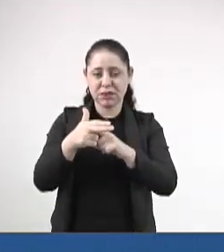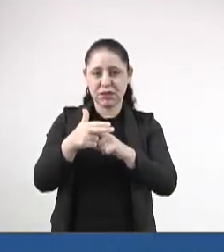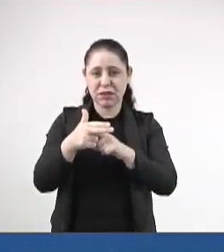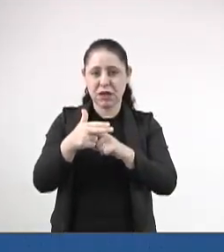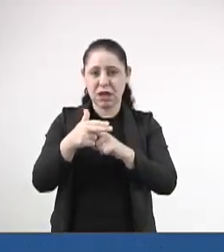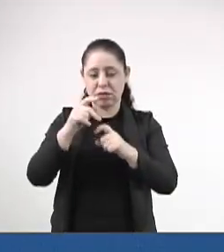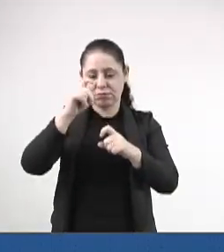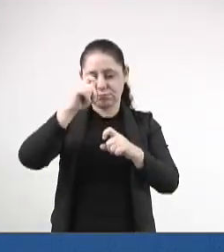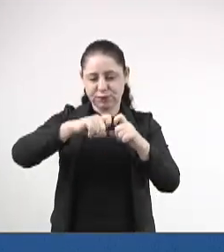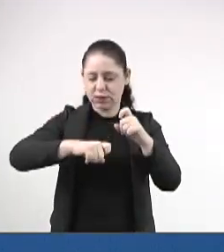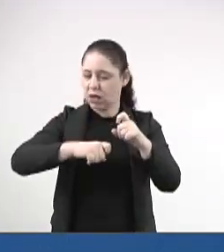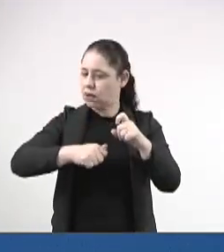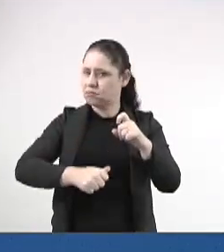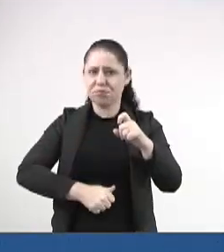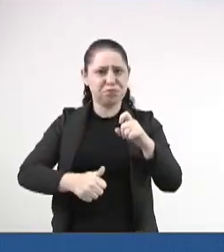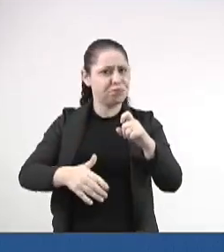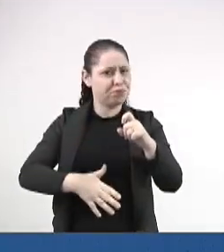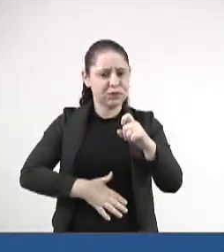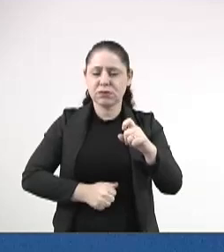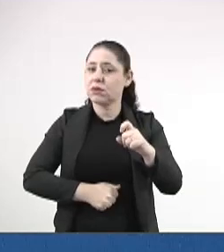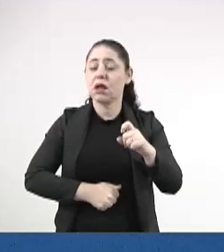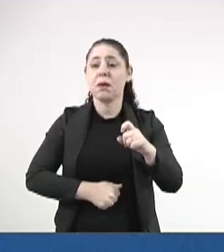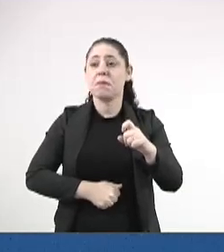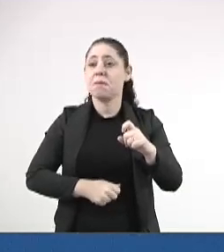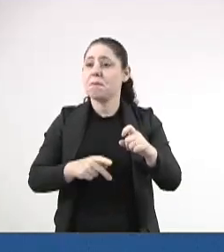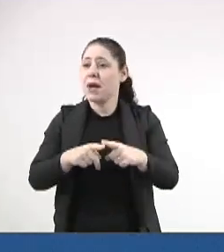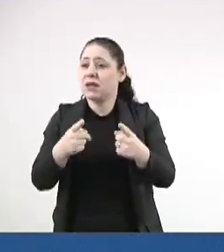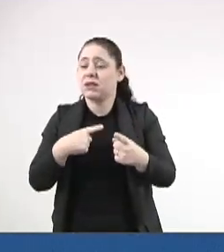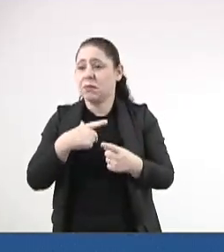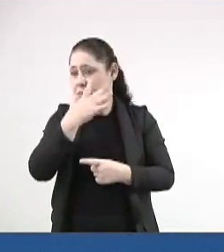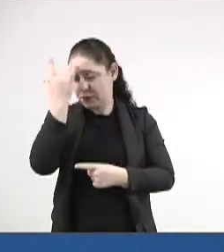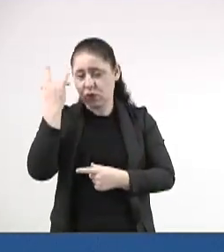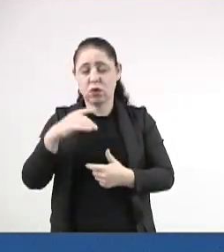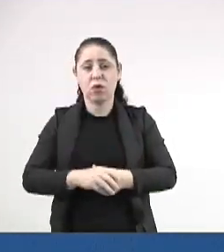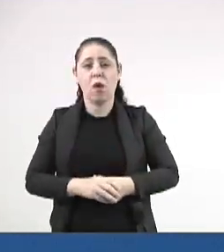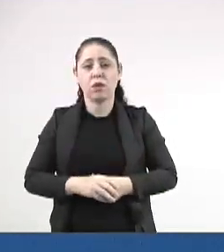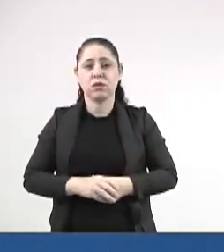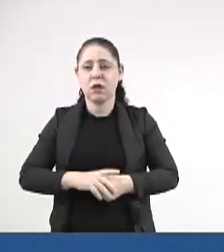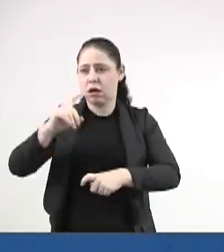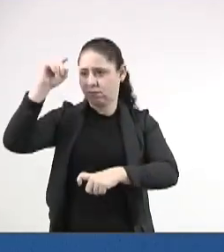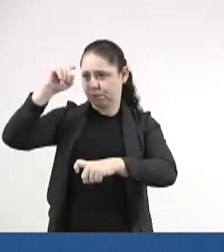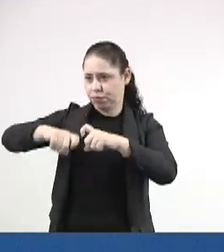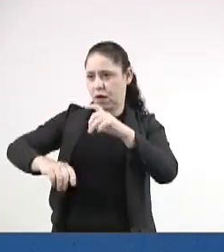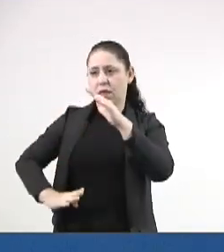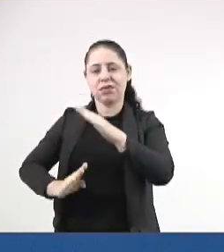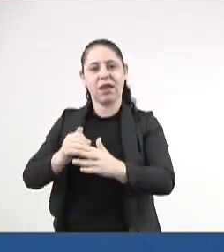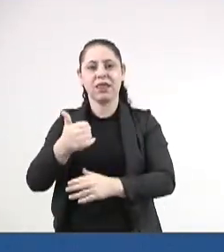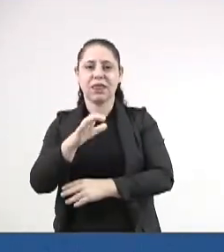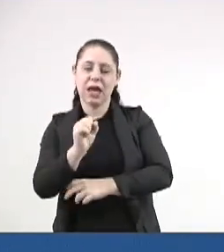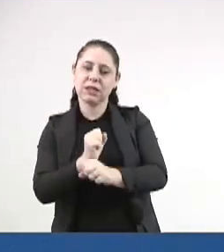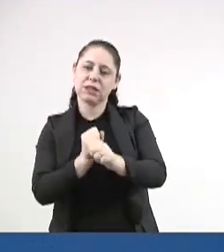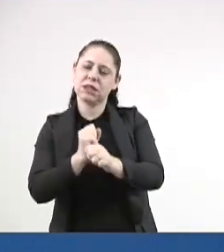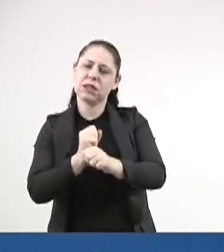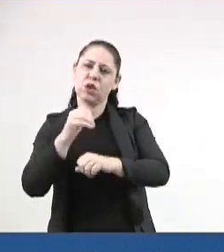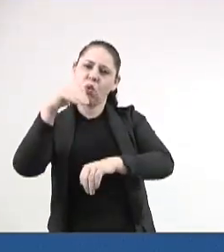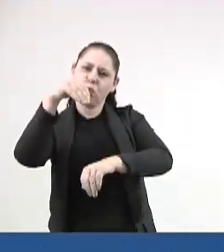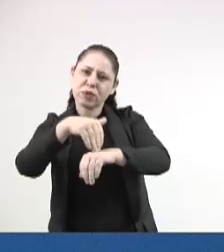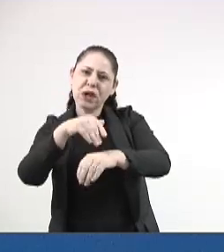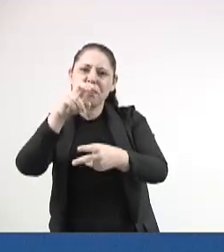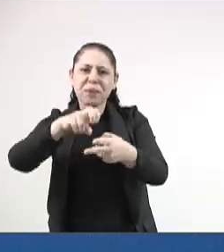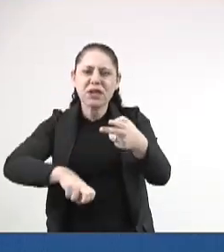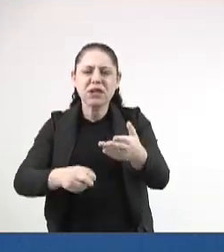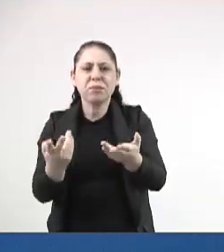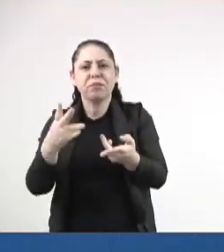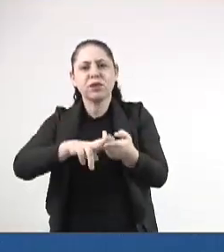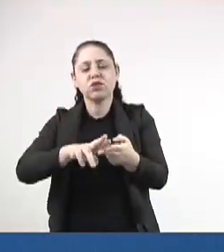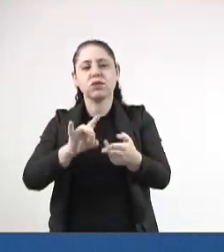um estupro, sendo que o estuprador, ele pode ser condenado até 10 anos. Quer dizer, então,